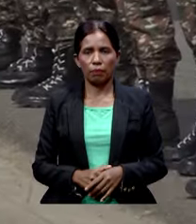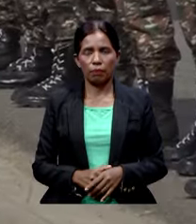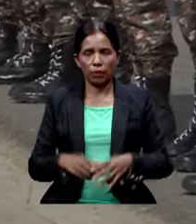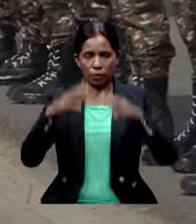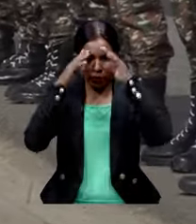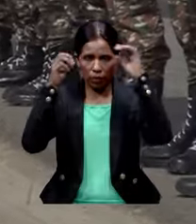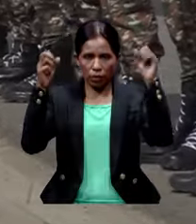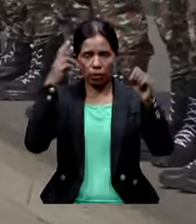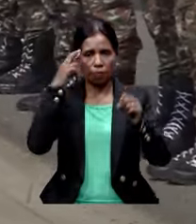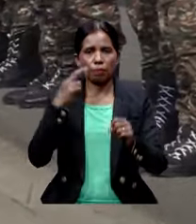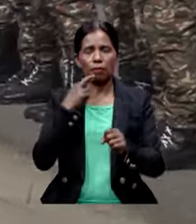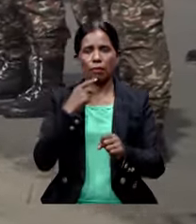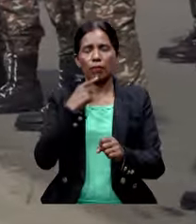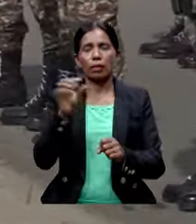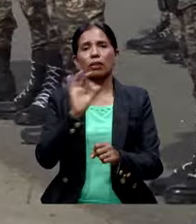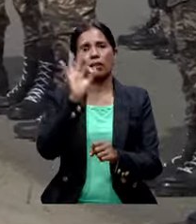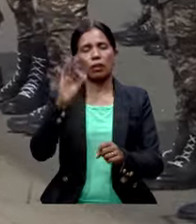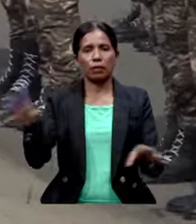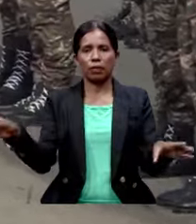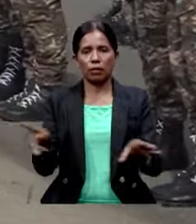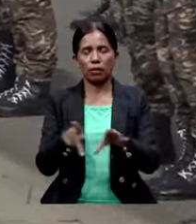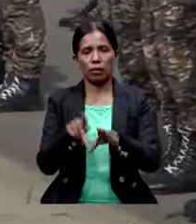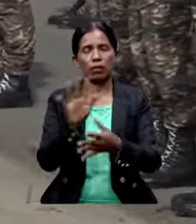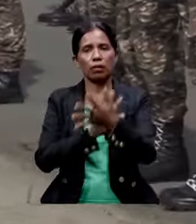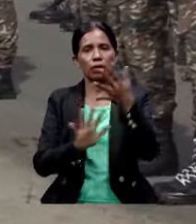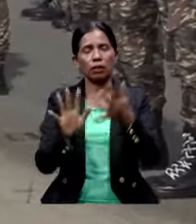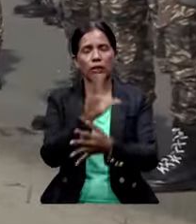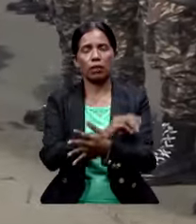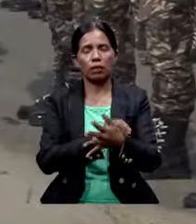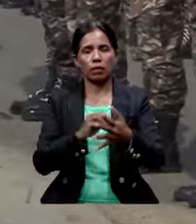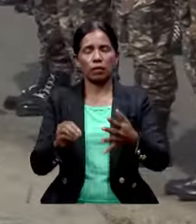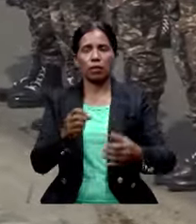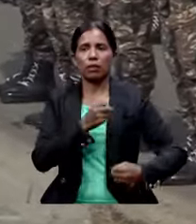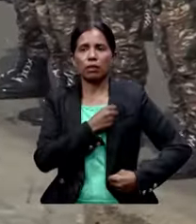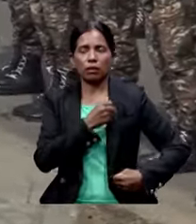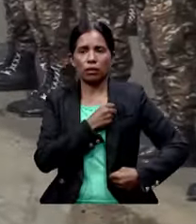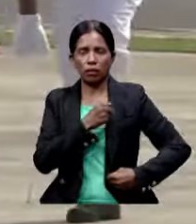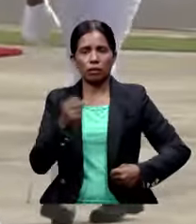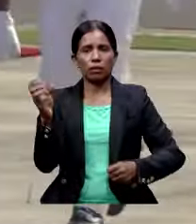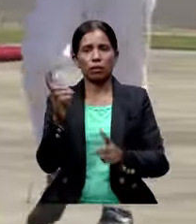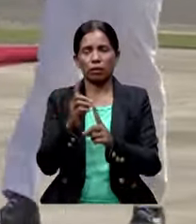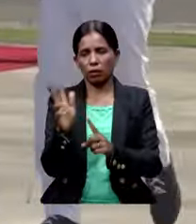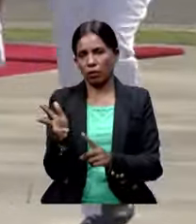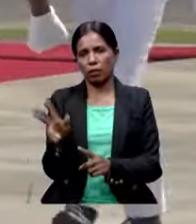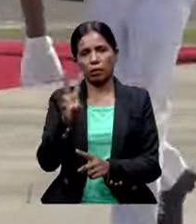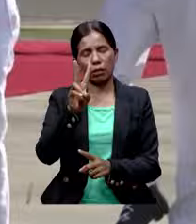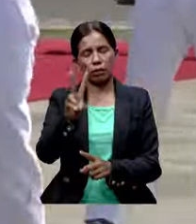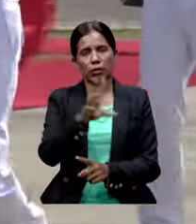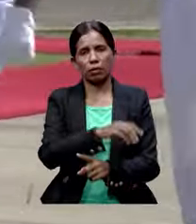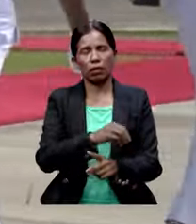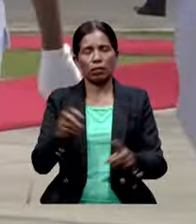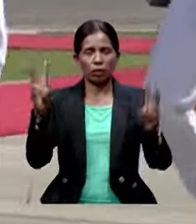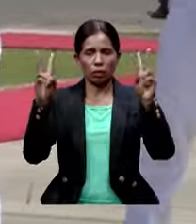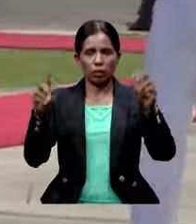Presidente da República Zera Muzorta, sexta, né, participa em aniversário, componente Força Naval Hera, Badala Ronura e Sinrua, onde tema